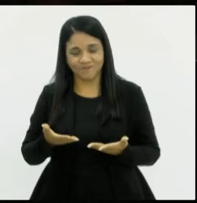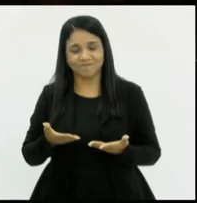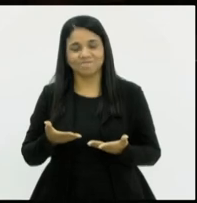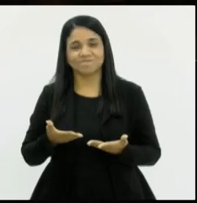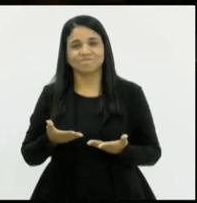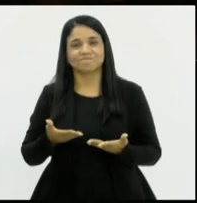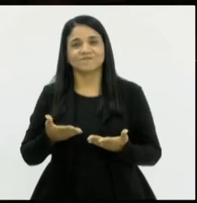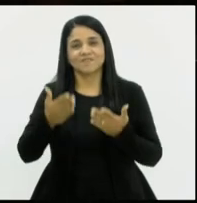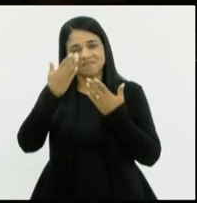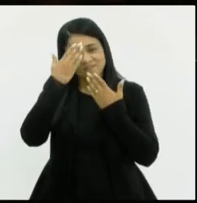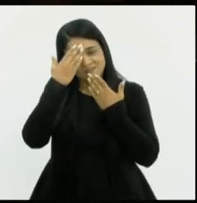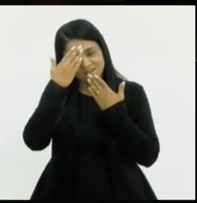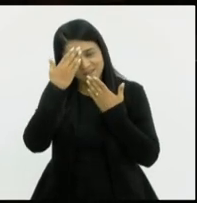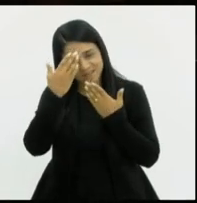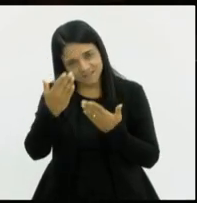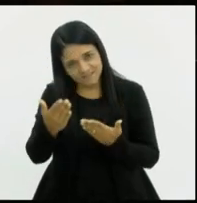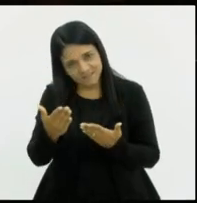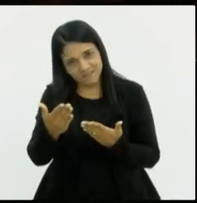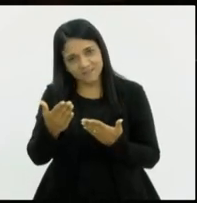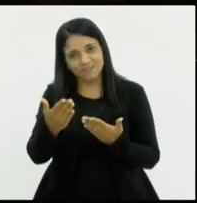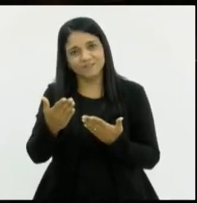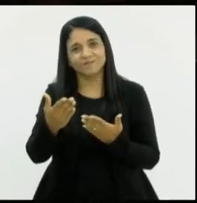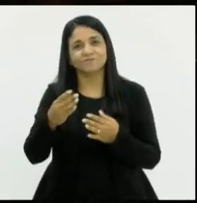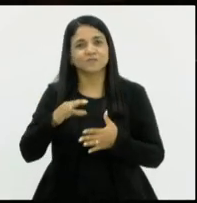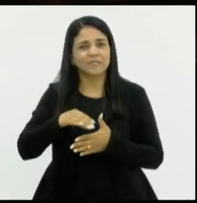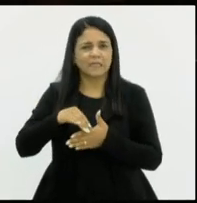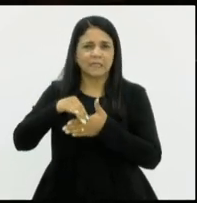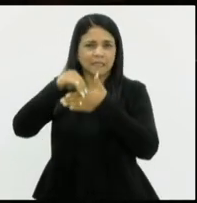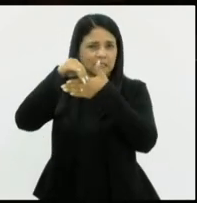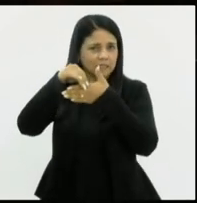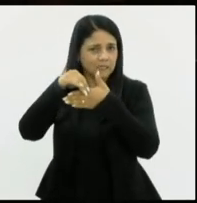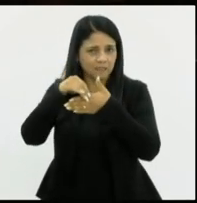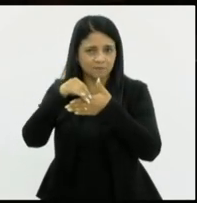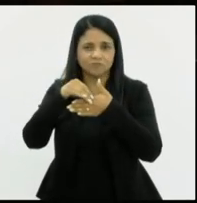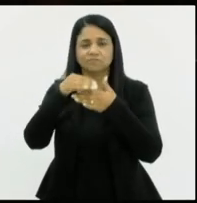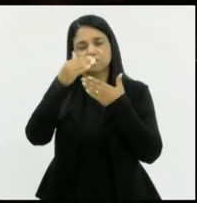quero agradecer imensamente todas as lideranças presentes. Quero também